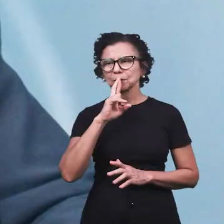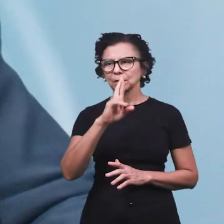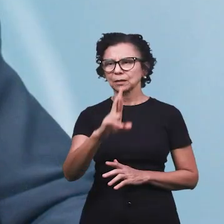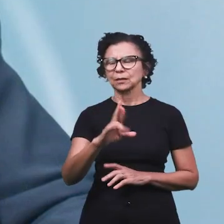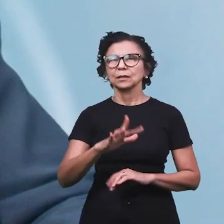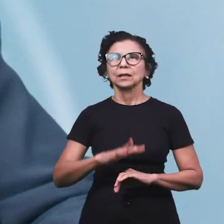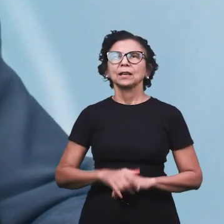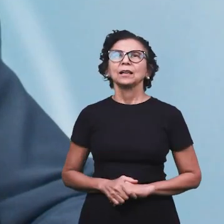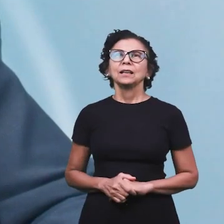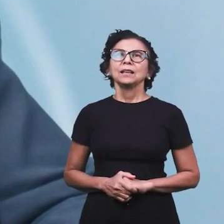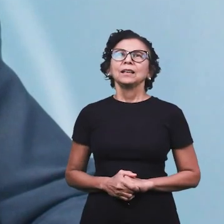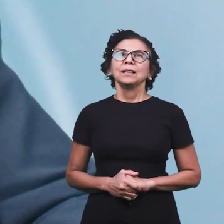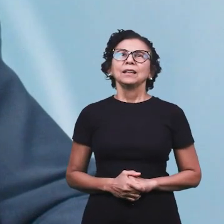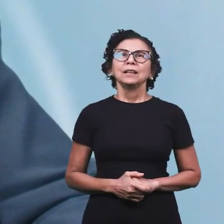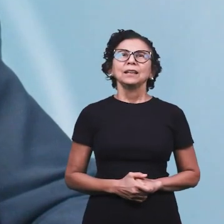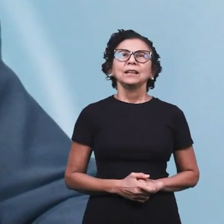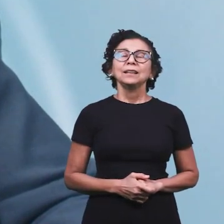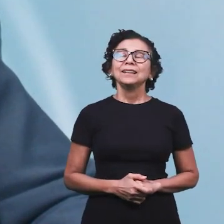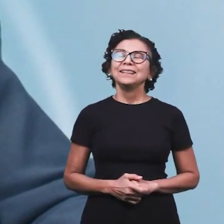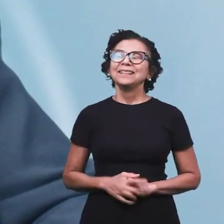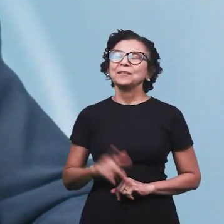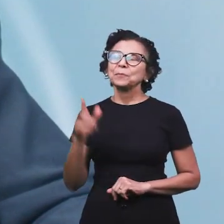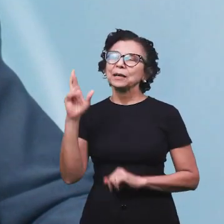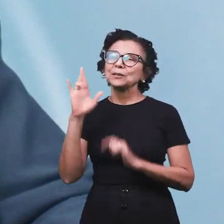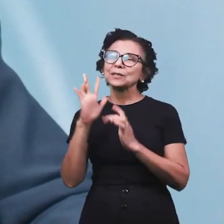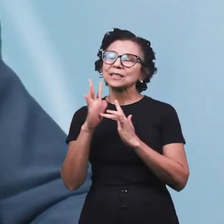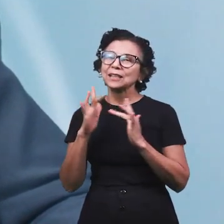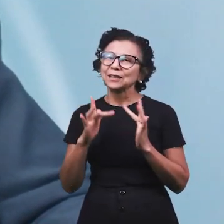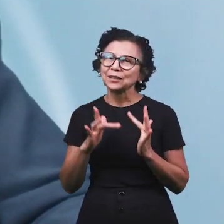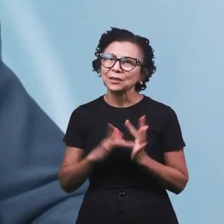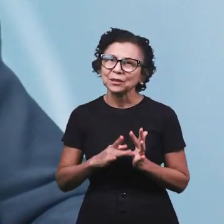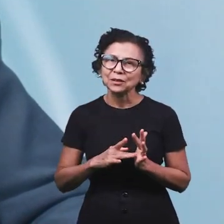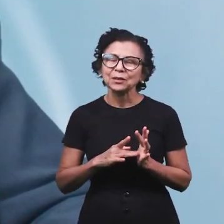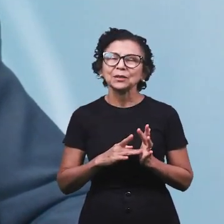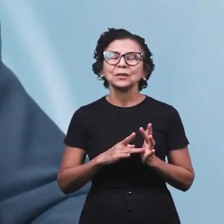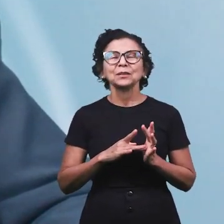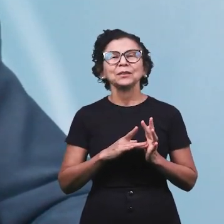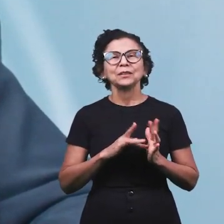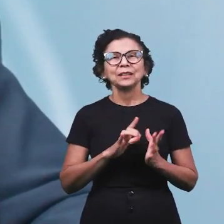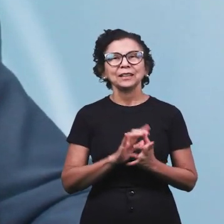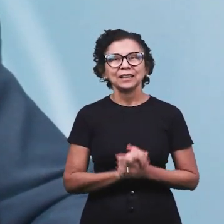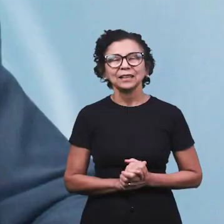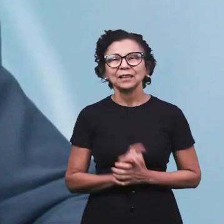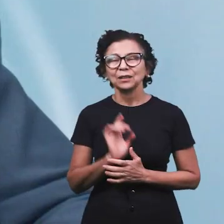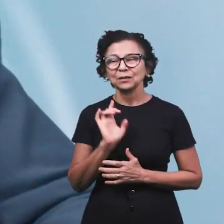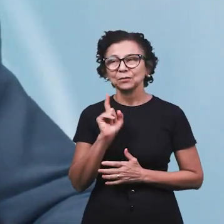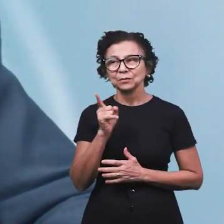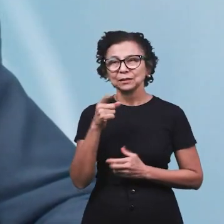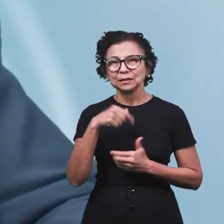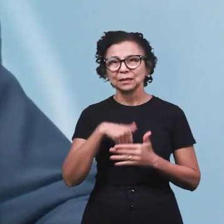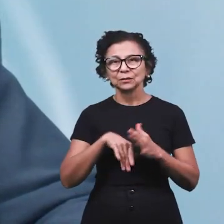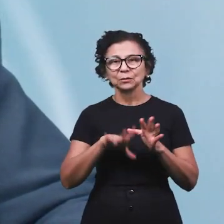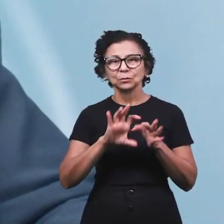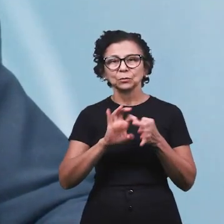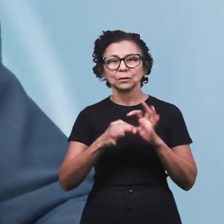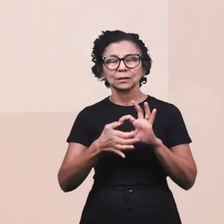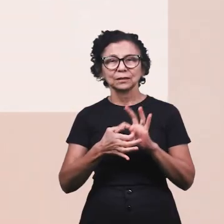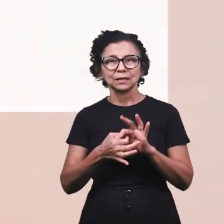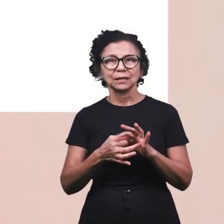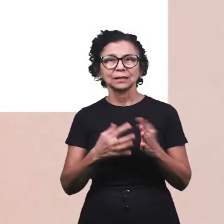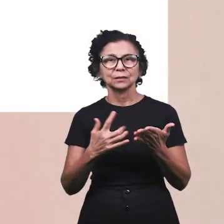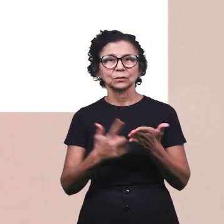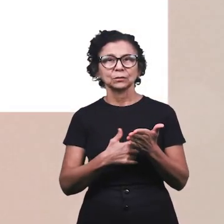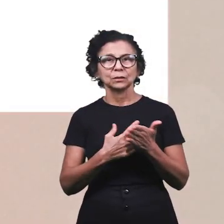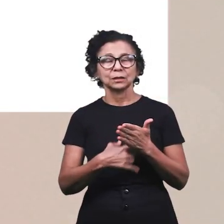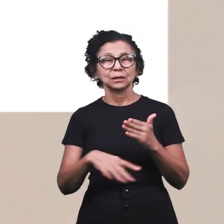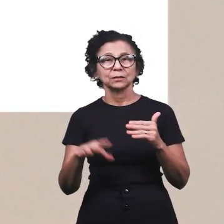Senhor, que maravilha, você está dentro daquele contexto que Tiago fala na palavra do Senhor.